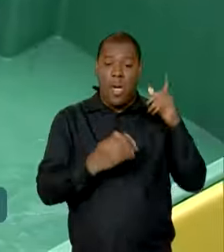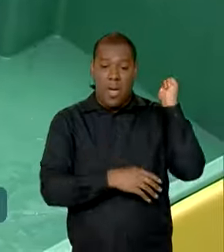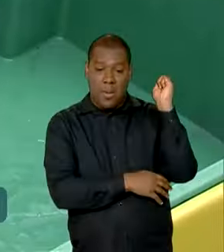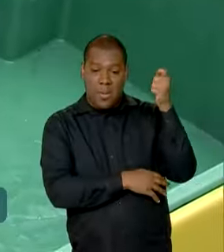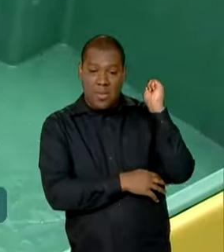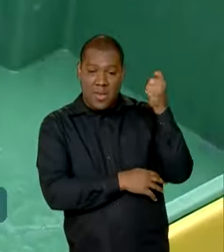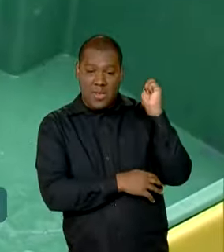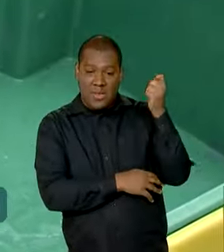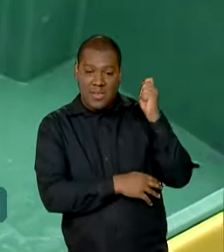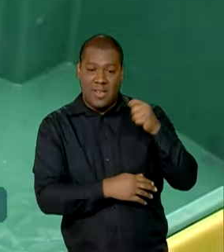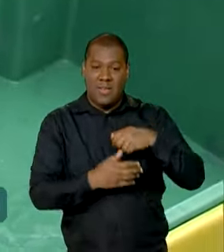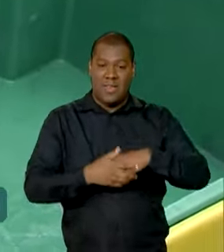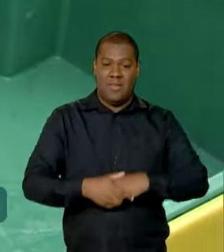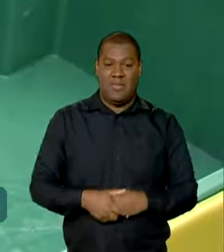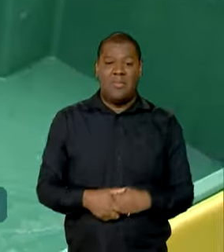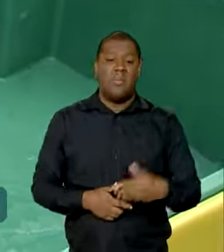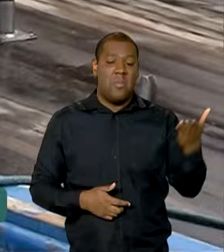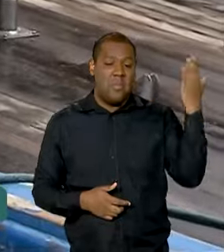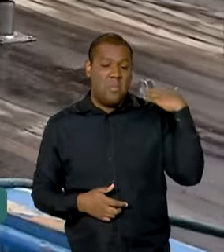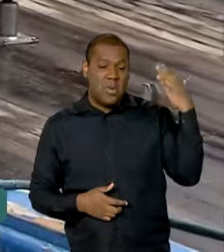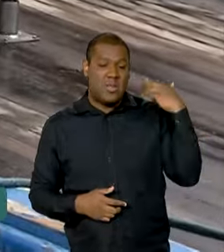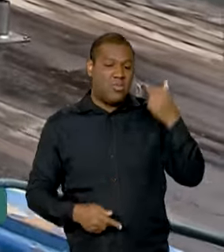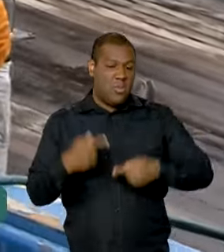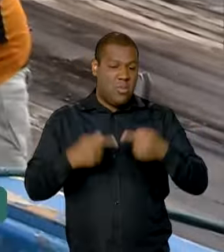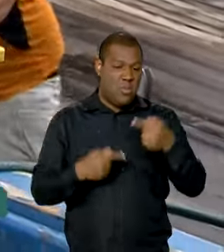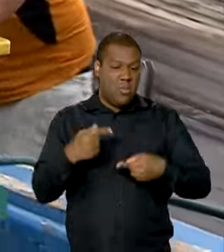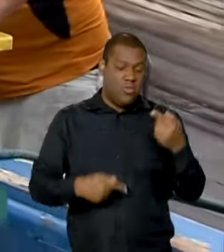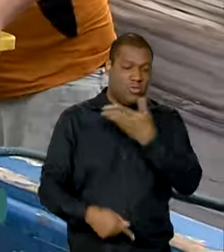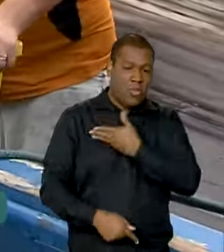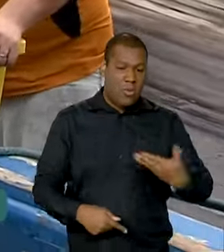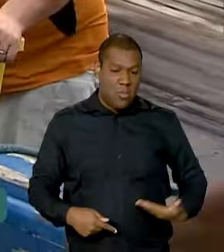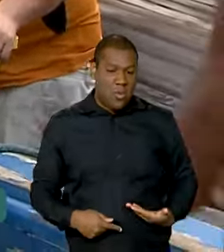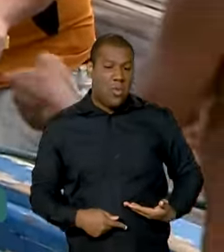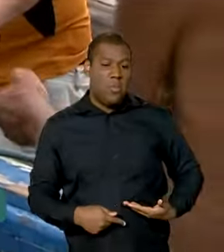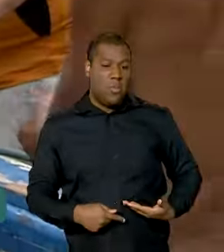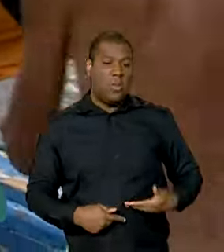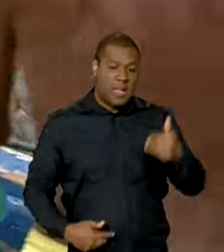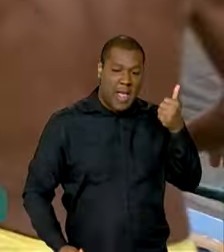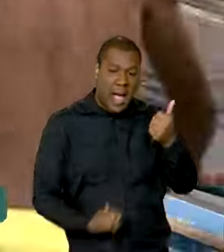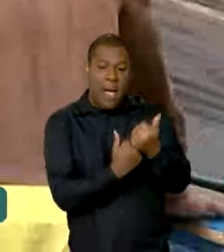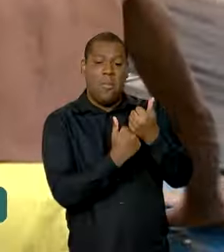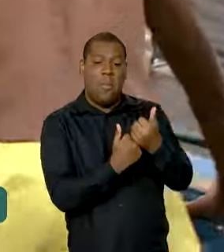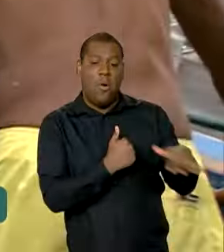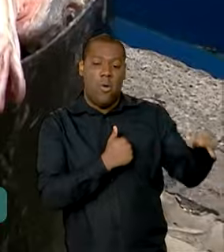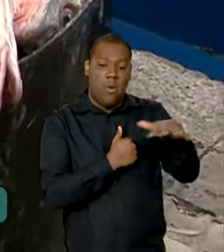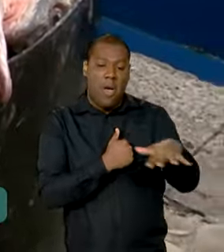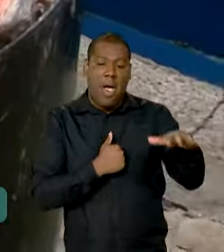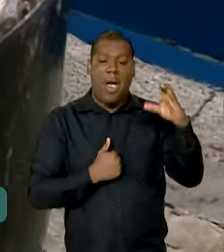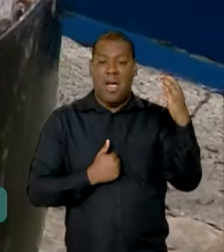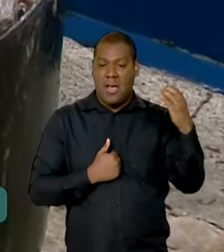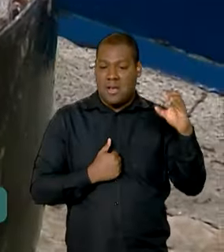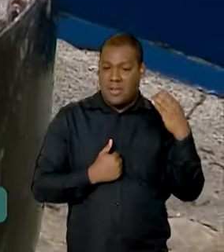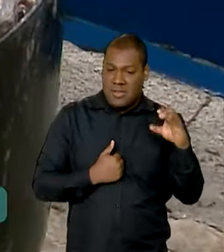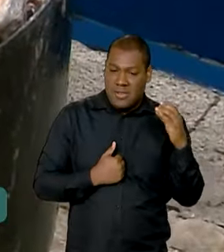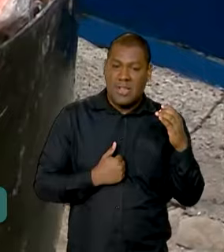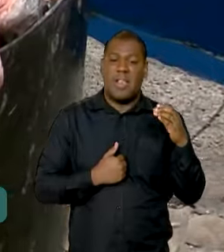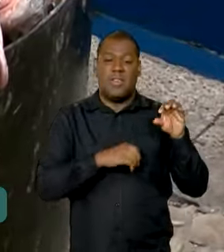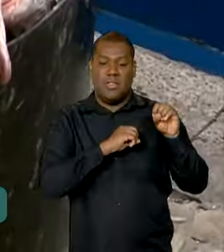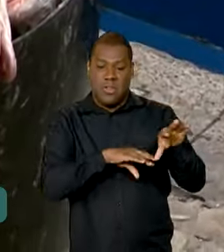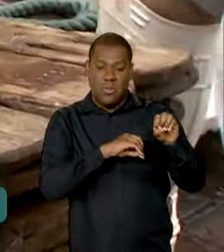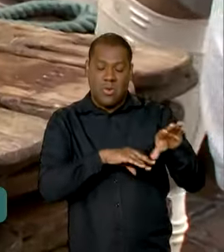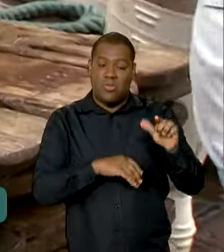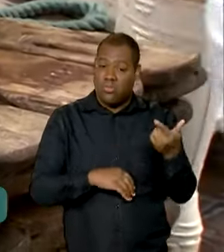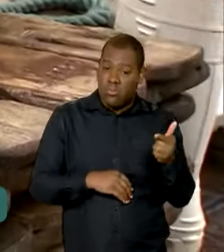que nunca foram contempladas com políticas científicas e educacionais específicas para elas.